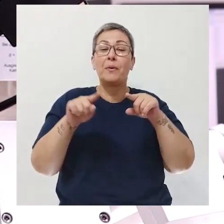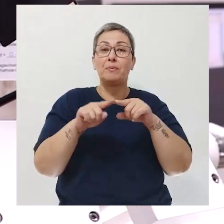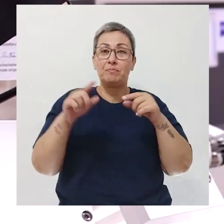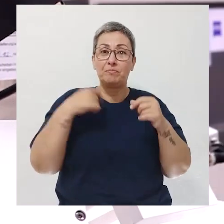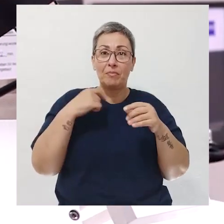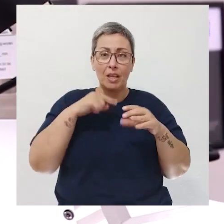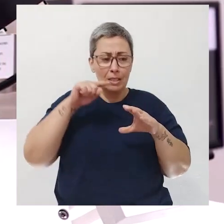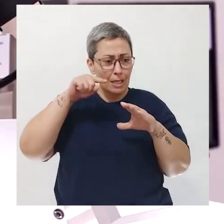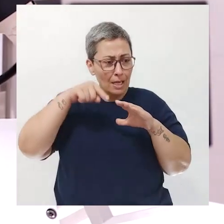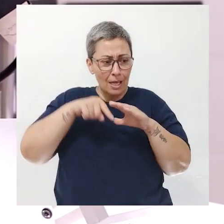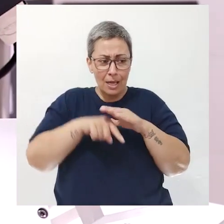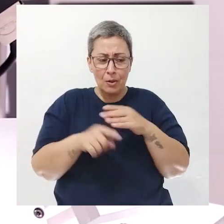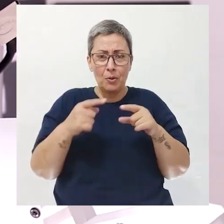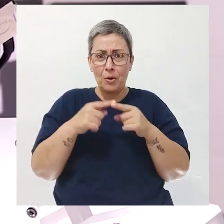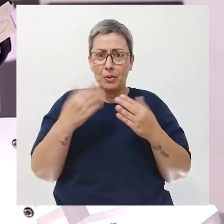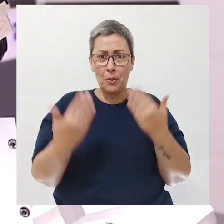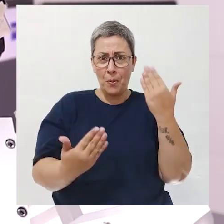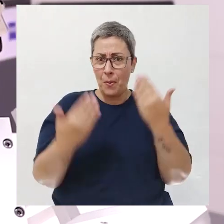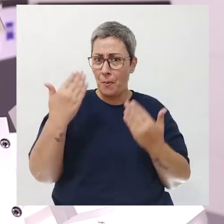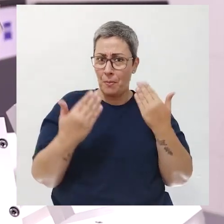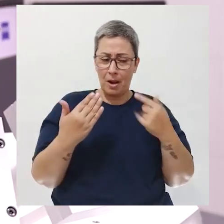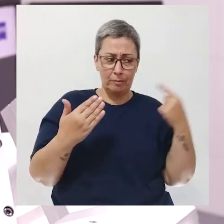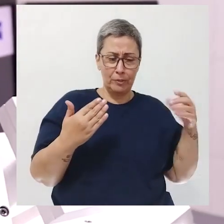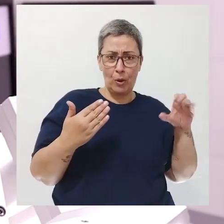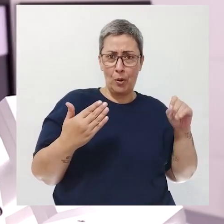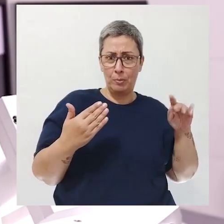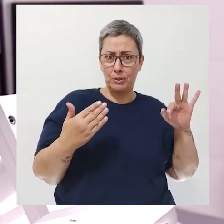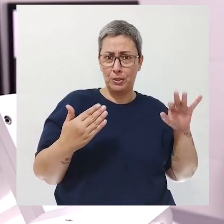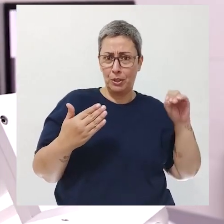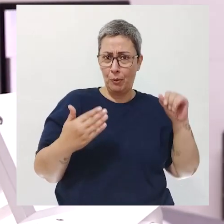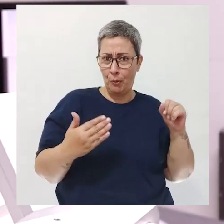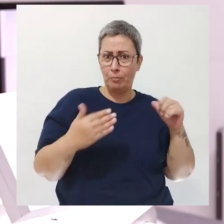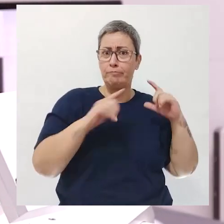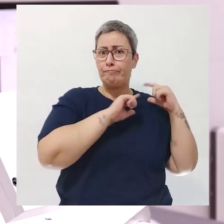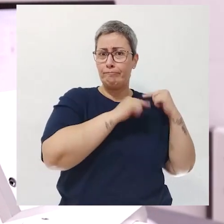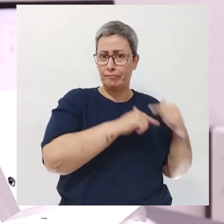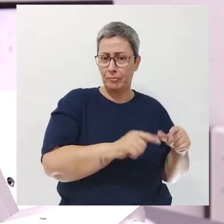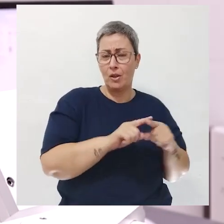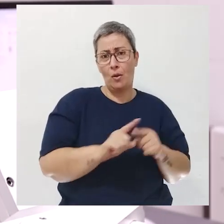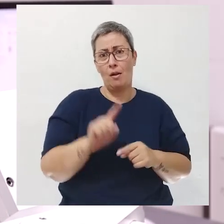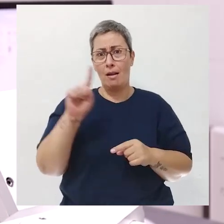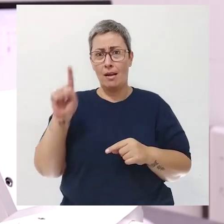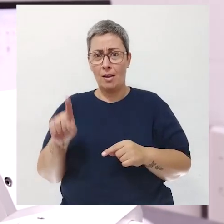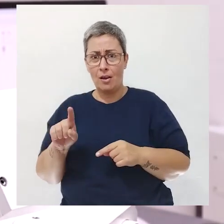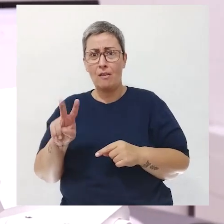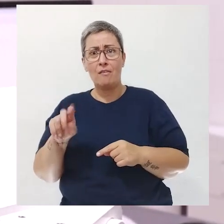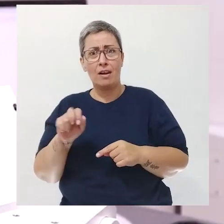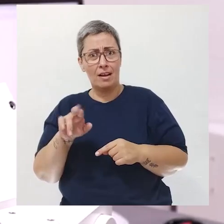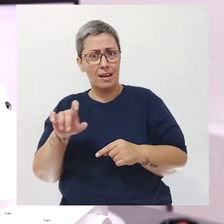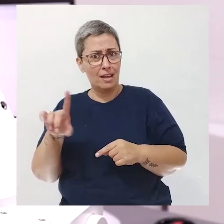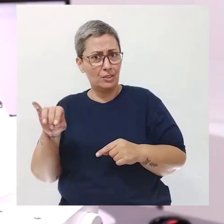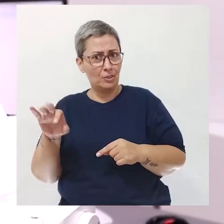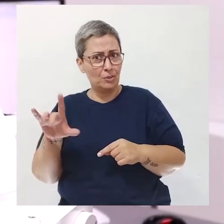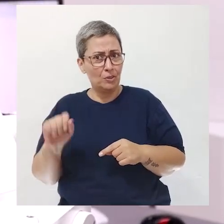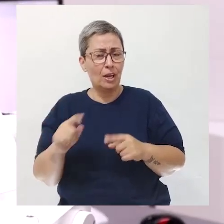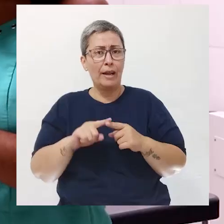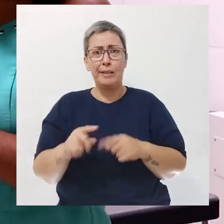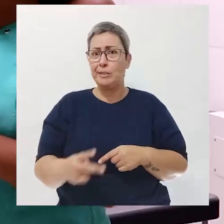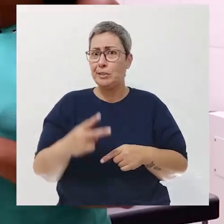imagem tridimensional. Então, assim, o alcance, quando a gente compara a microscopia óptica, aquele microscópio tradicional, com um